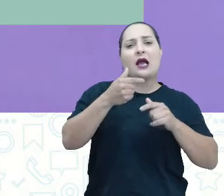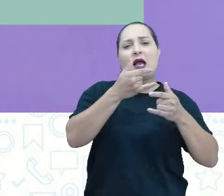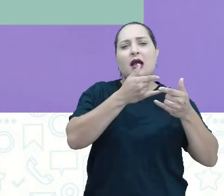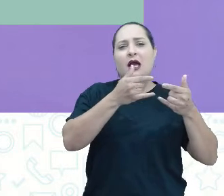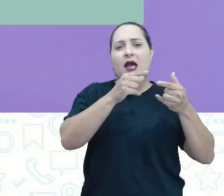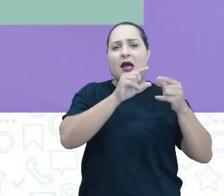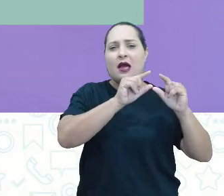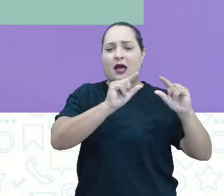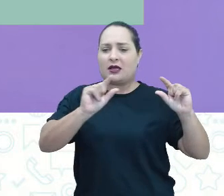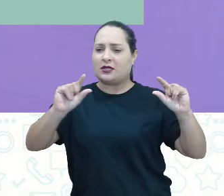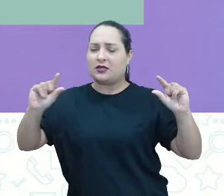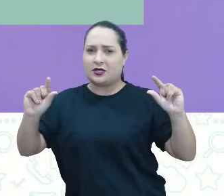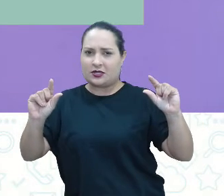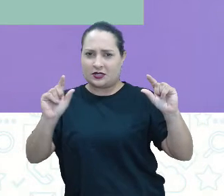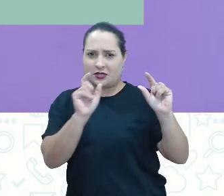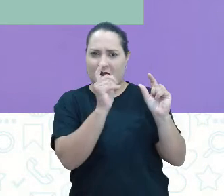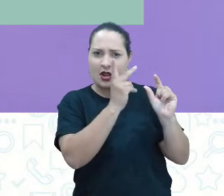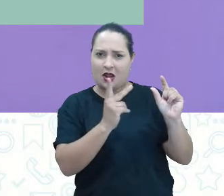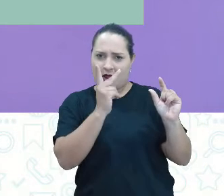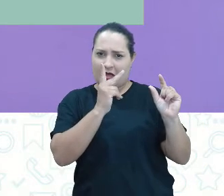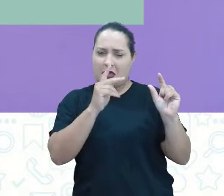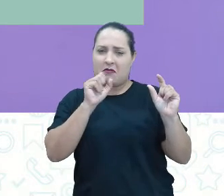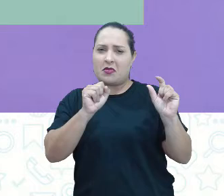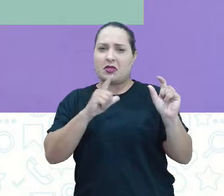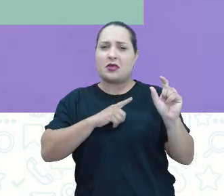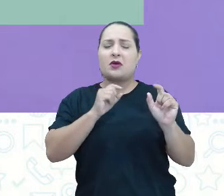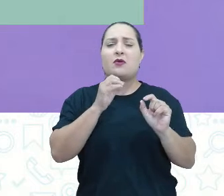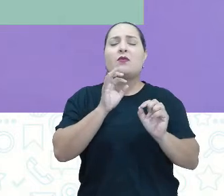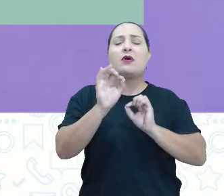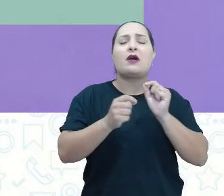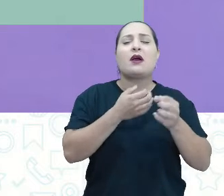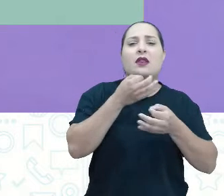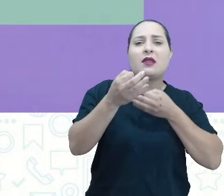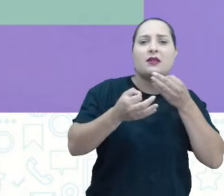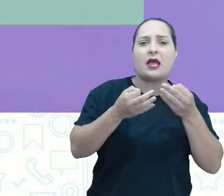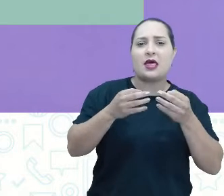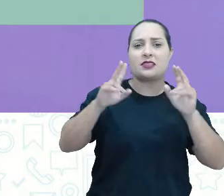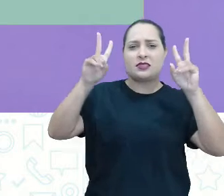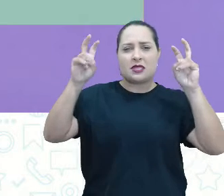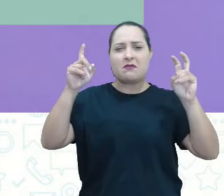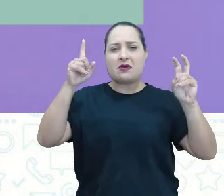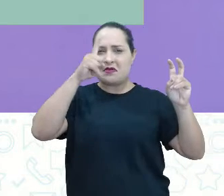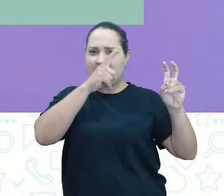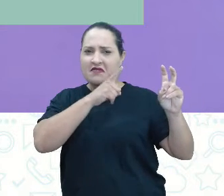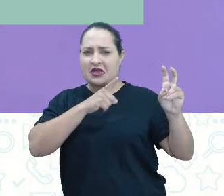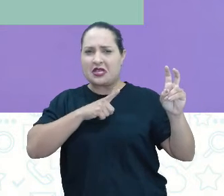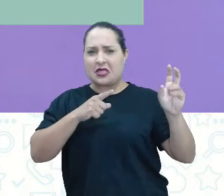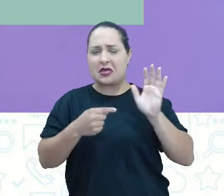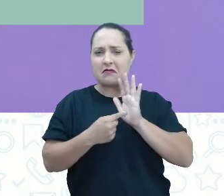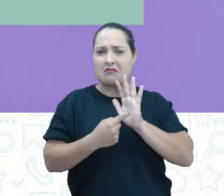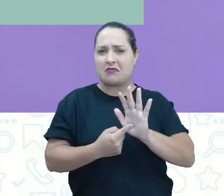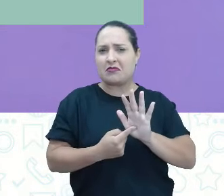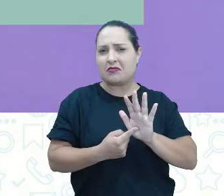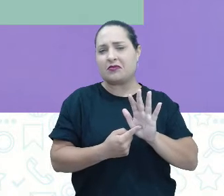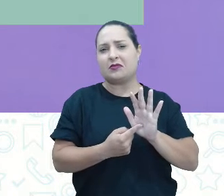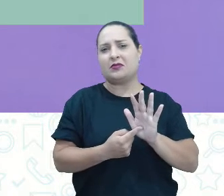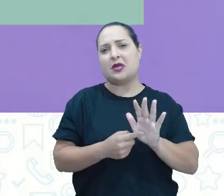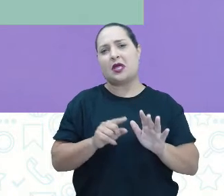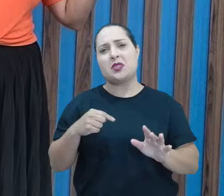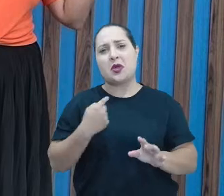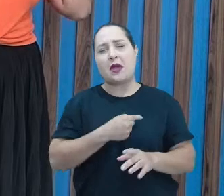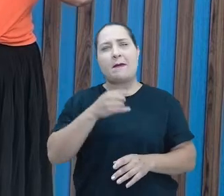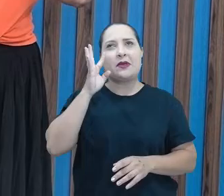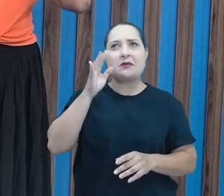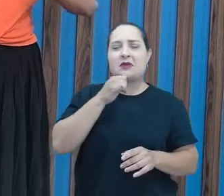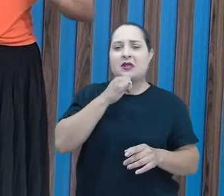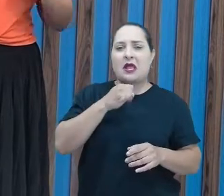a criticidade e, normalmente, aponta temas difíceis. Não é obrigatório, mas se a gente pensar que existem charges